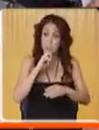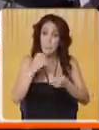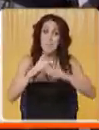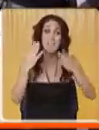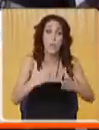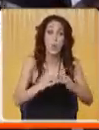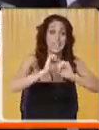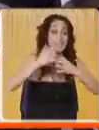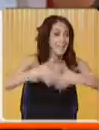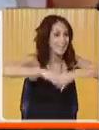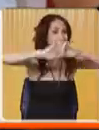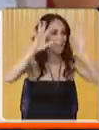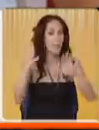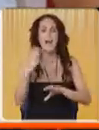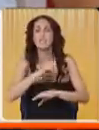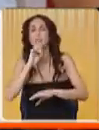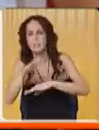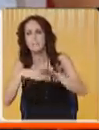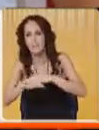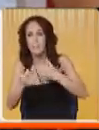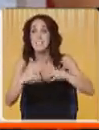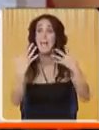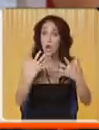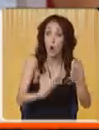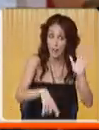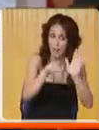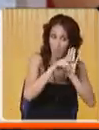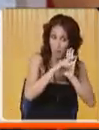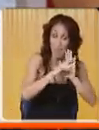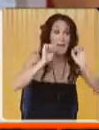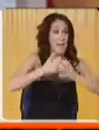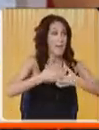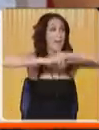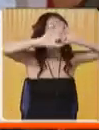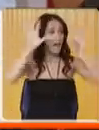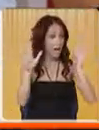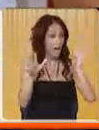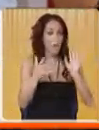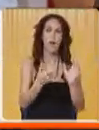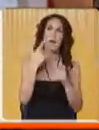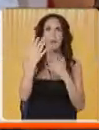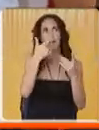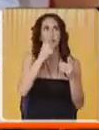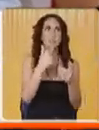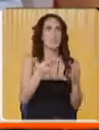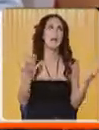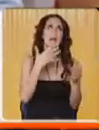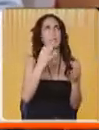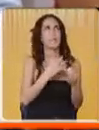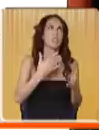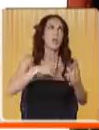agora fica mais explícito, é isso? É isso, não é? E, portanto, quer dizer, quem vem trazer isto fica com a auréola de que criou uma coisa assim muito,